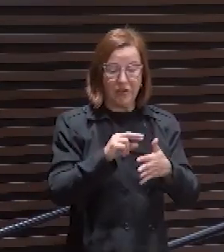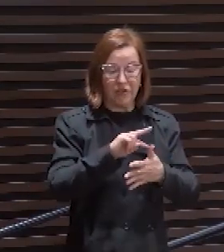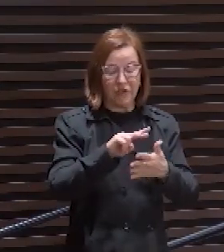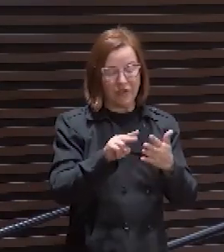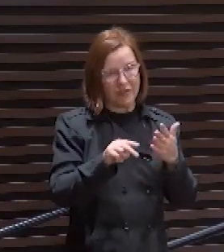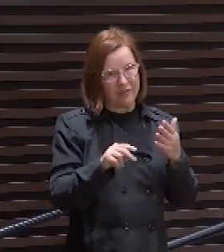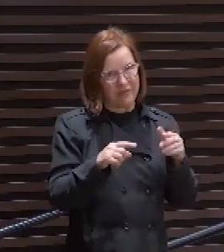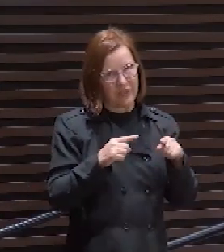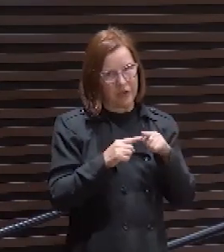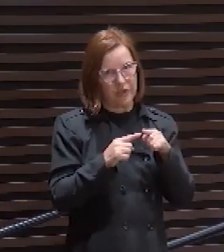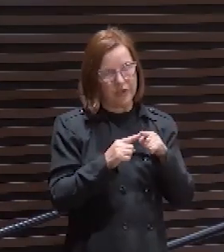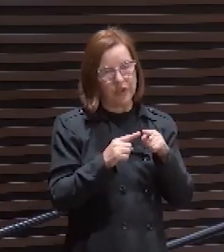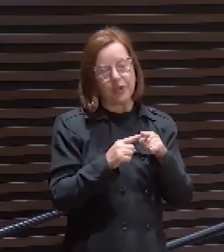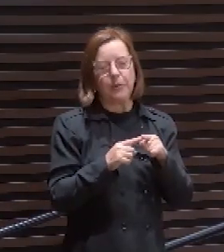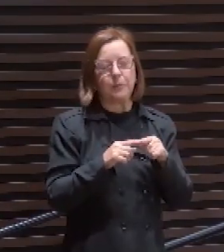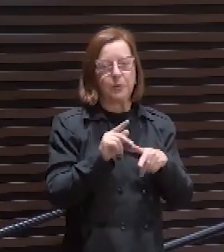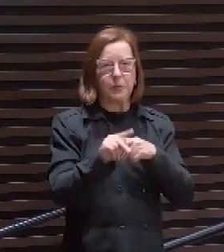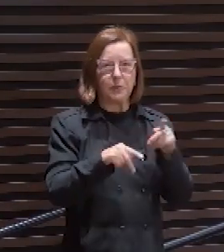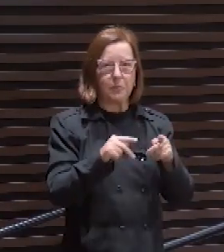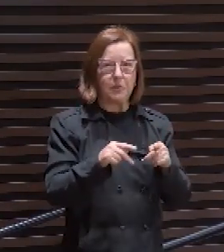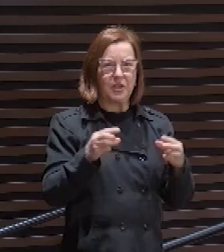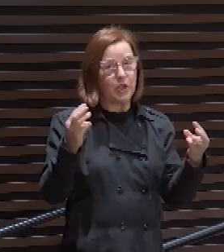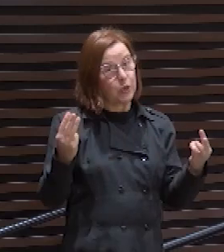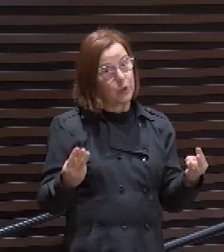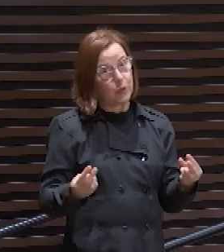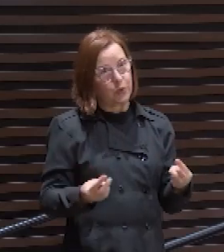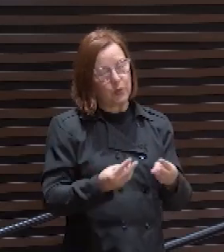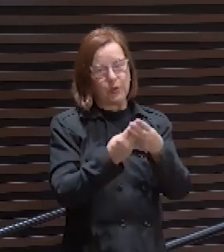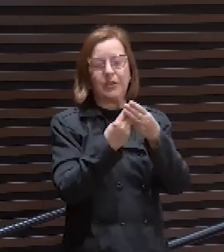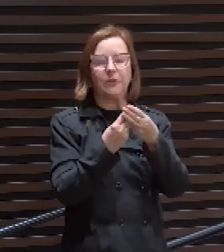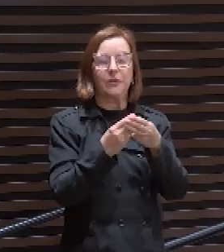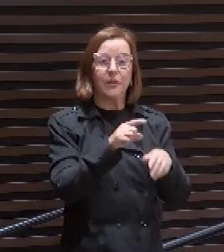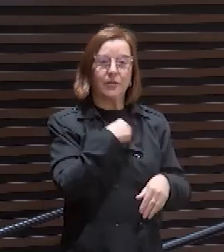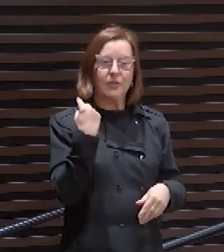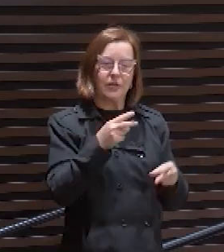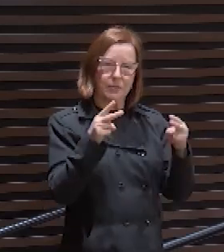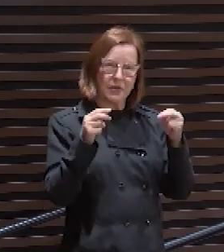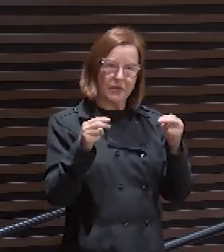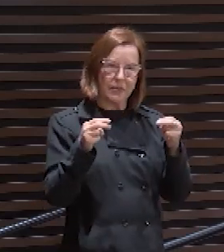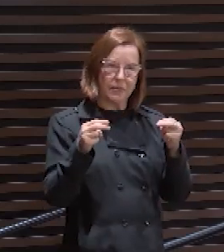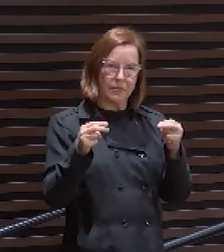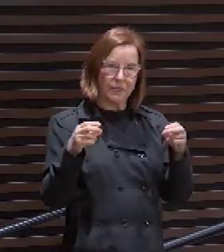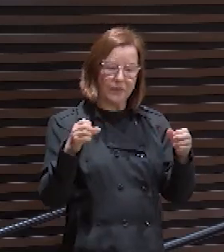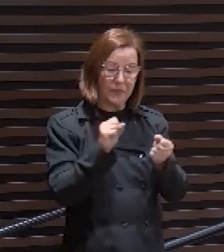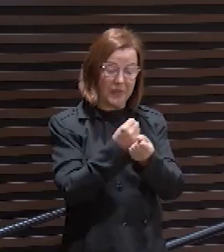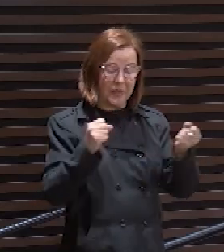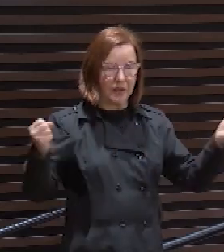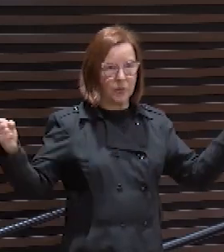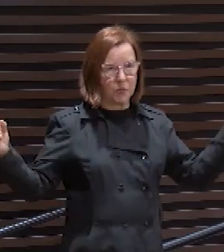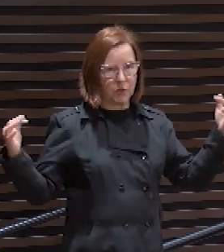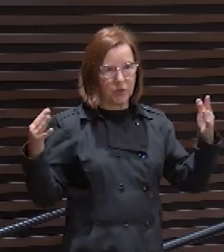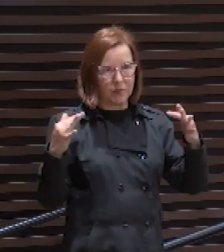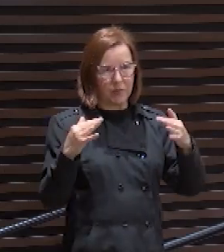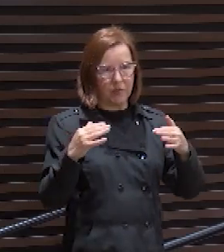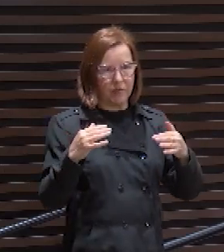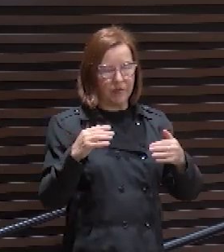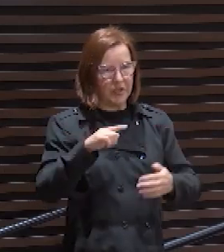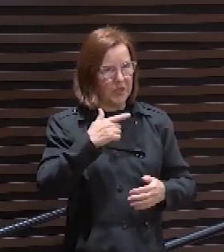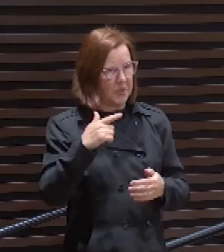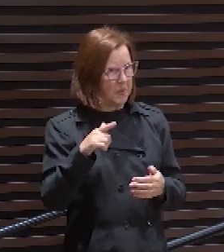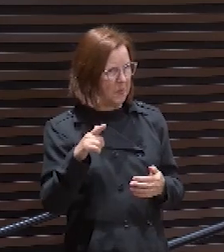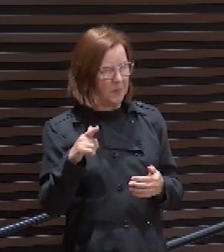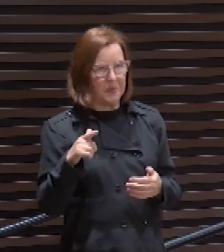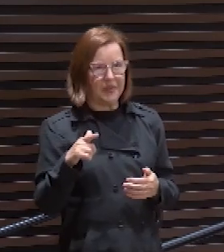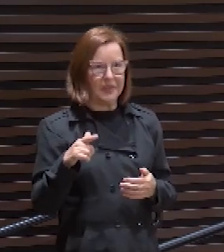naquela época, naquele momento da história, a gente percebe que a grande multidão, eles não têm um perfil. Nós